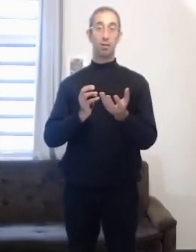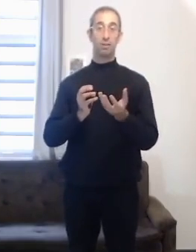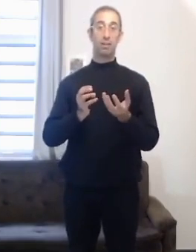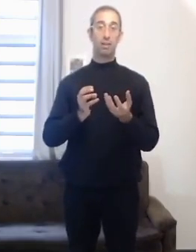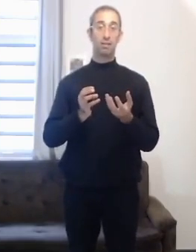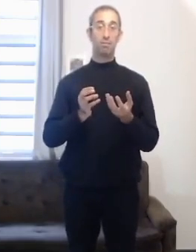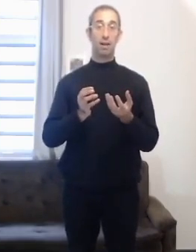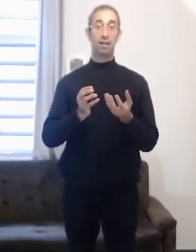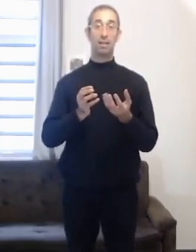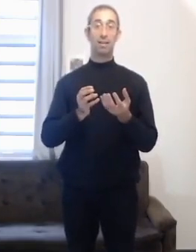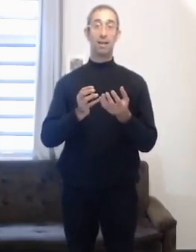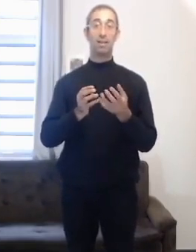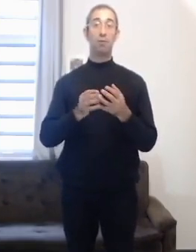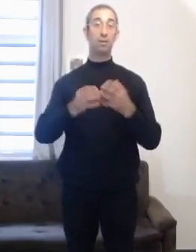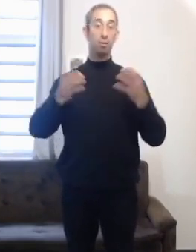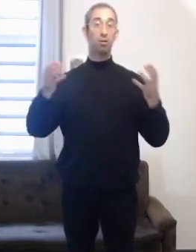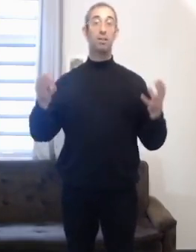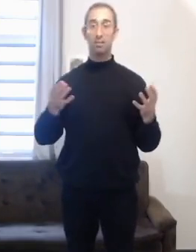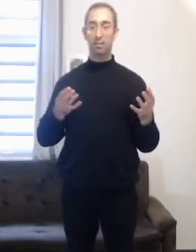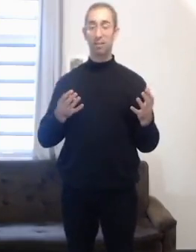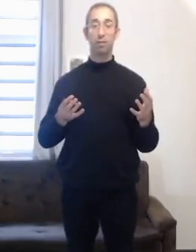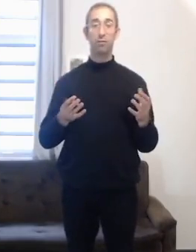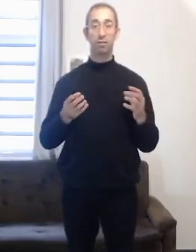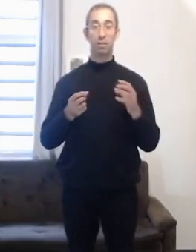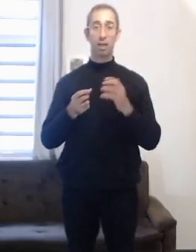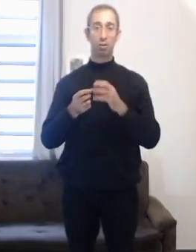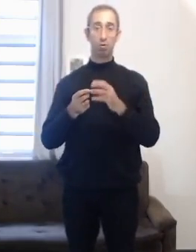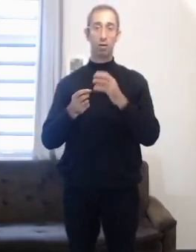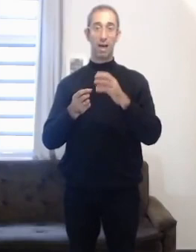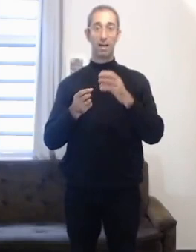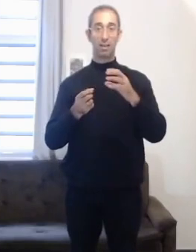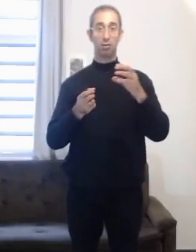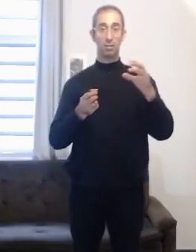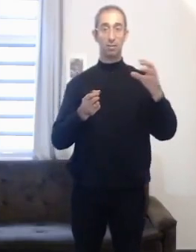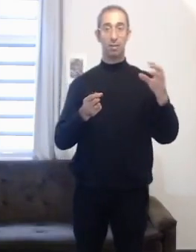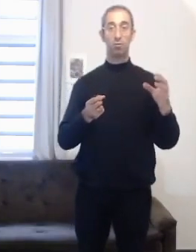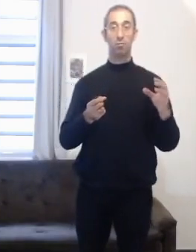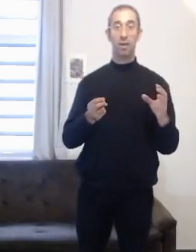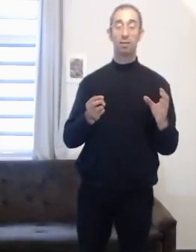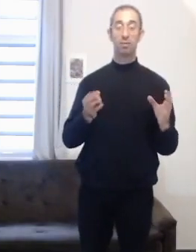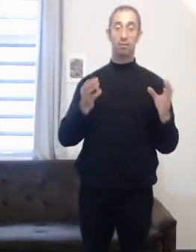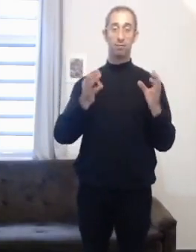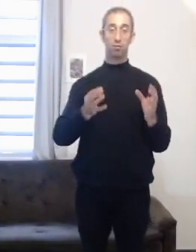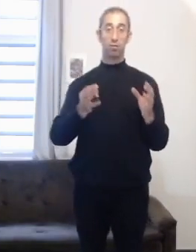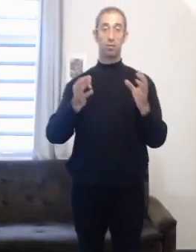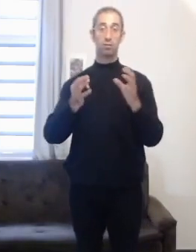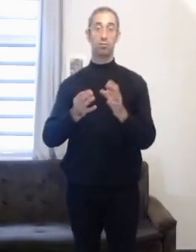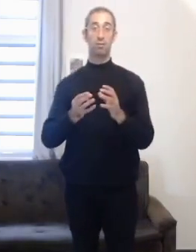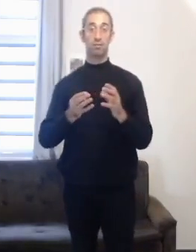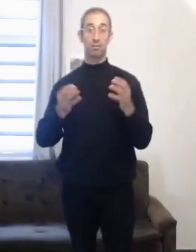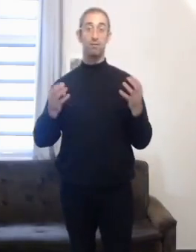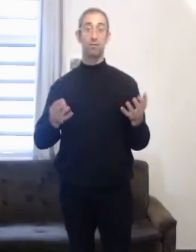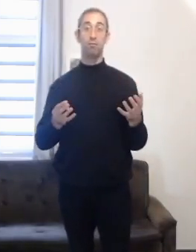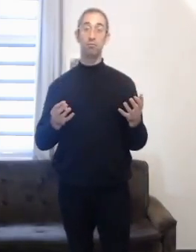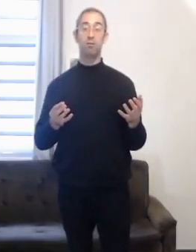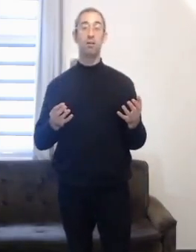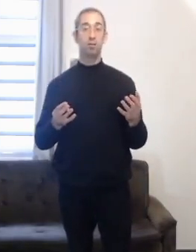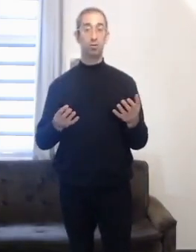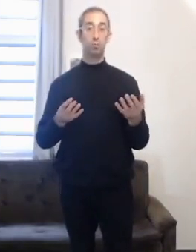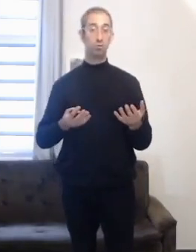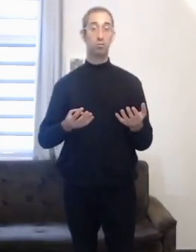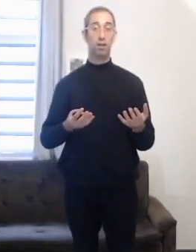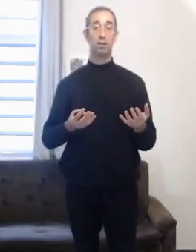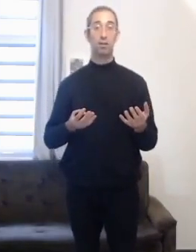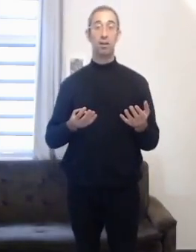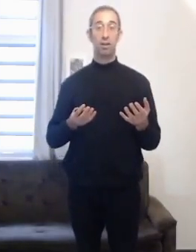essas hipóteses para tentar criar uma teoria científica, ou seja, articular cada um desses argumentos, essas visões, esses conceitos, essa visão